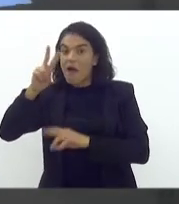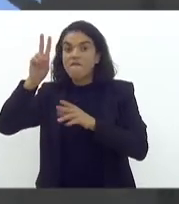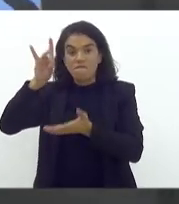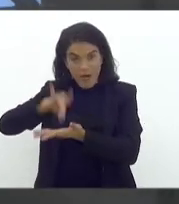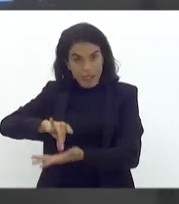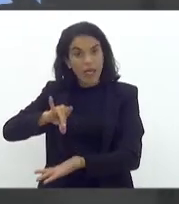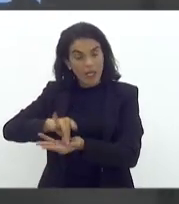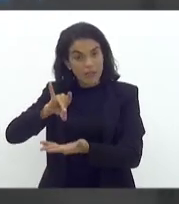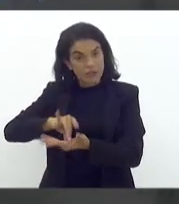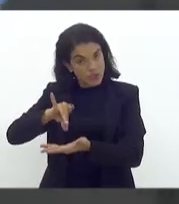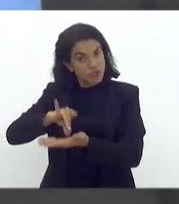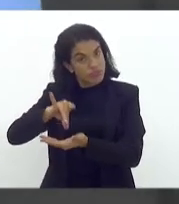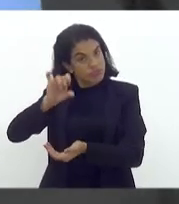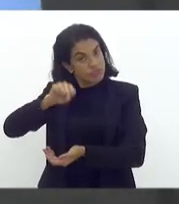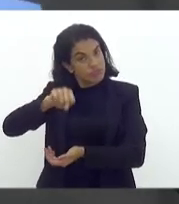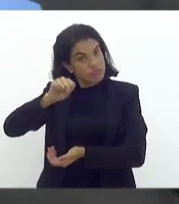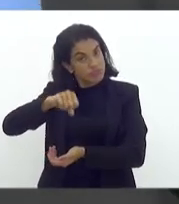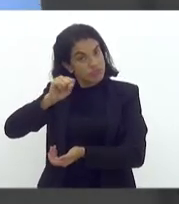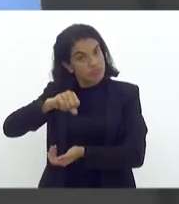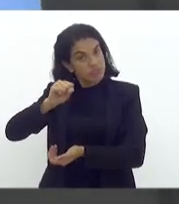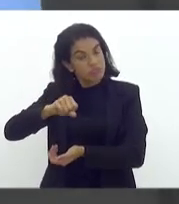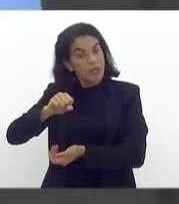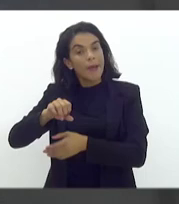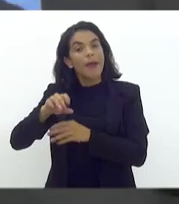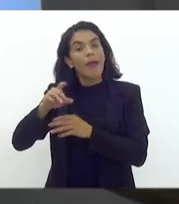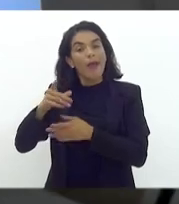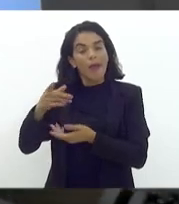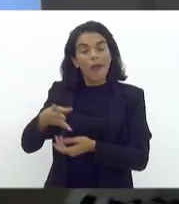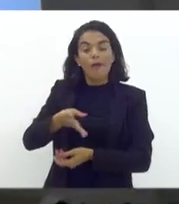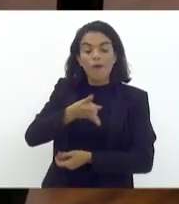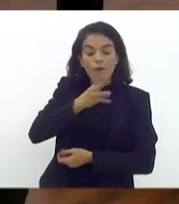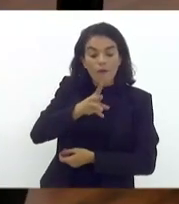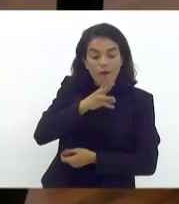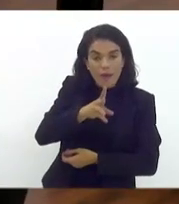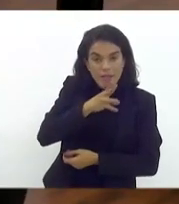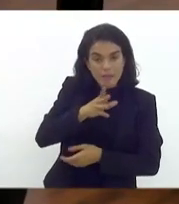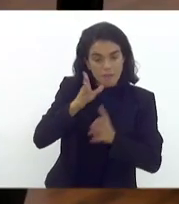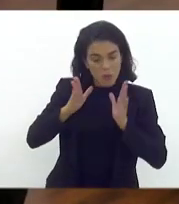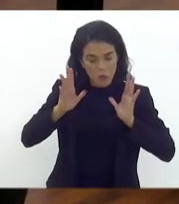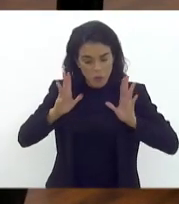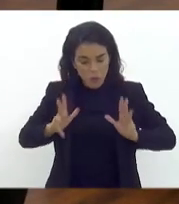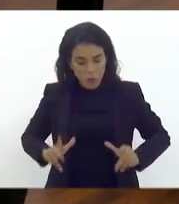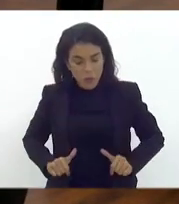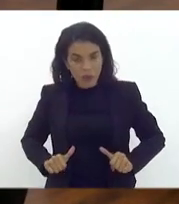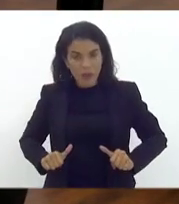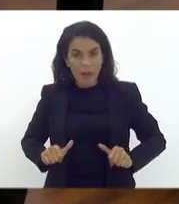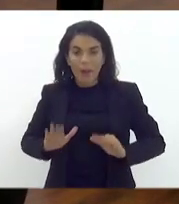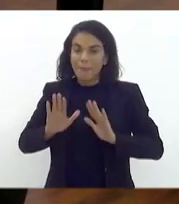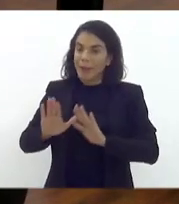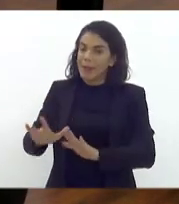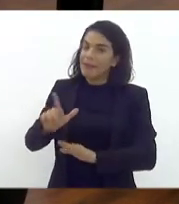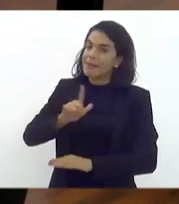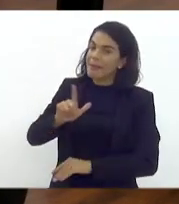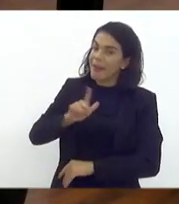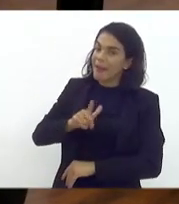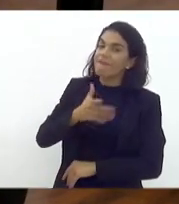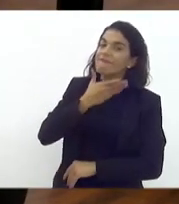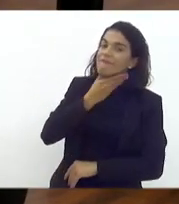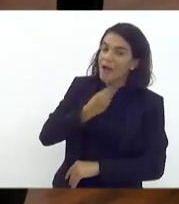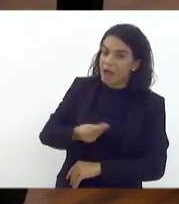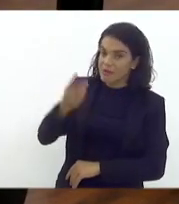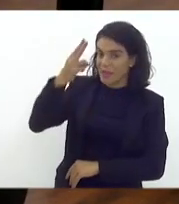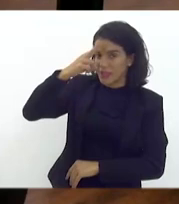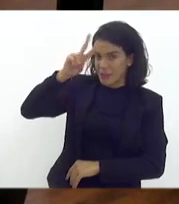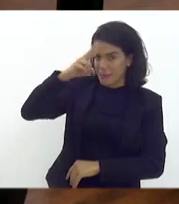pessoa é uma verdade por exemplo na verdade é um reconhecimento honesto eu posso ter um falso reconhecimento e a pessoa